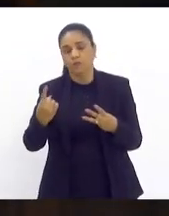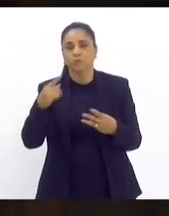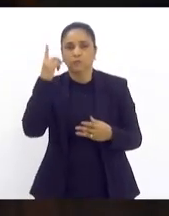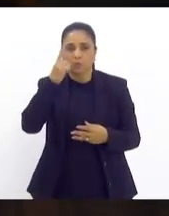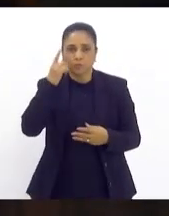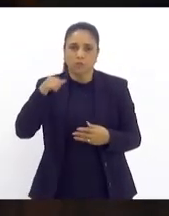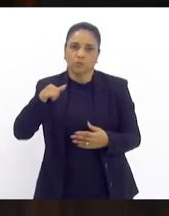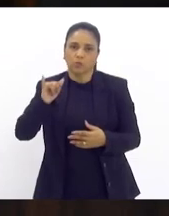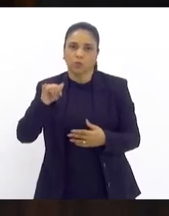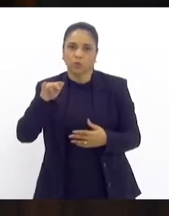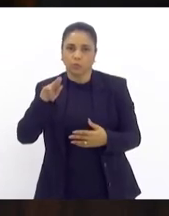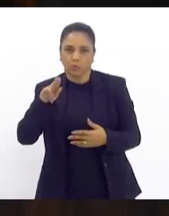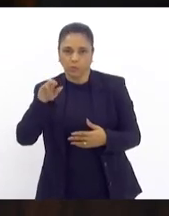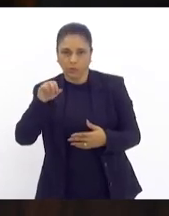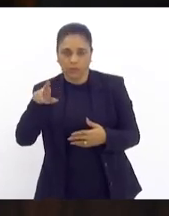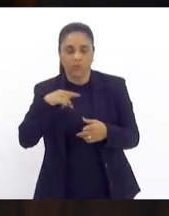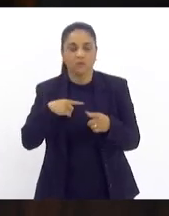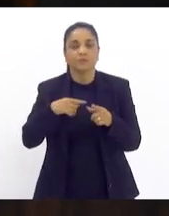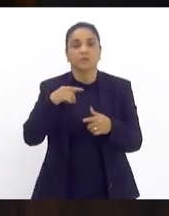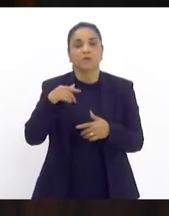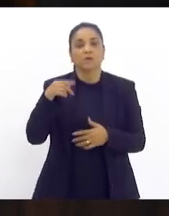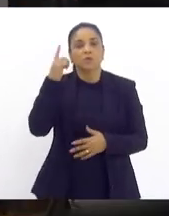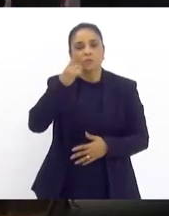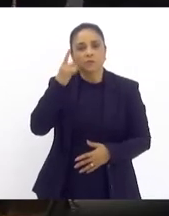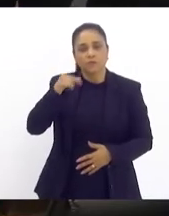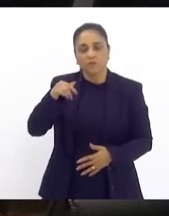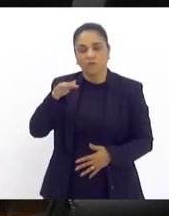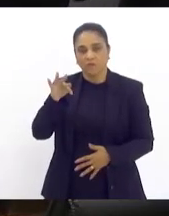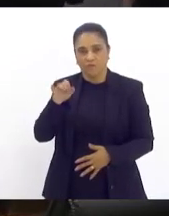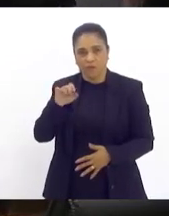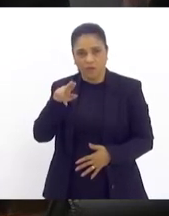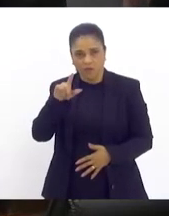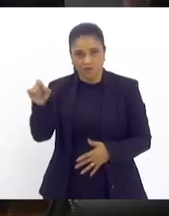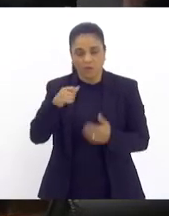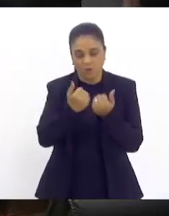Deputado Flávio Serafim que é o vice-líder da bancada